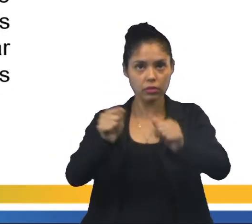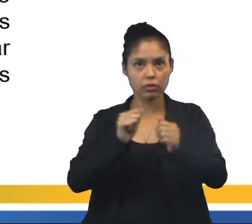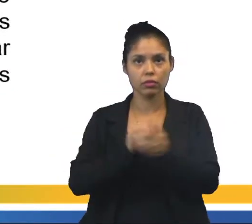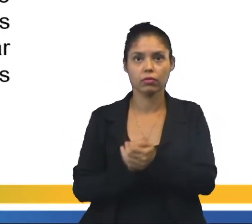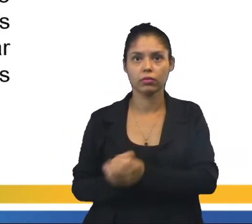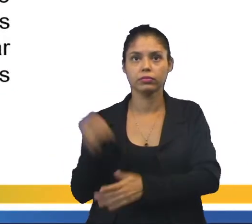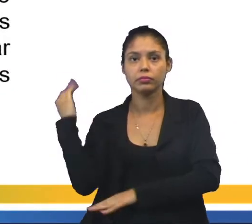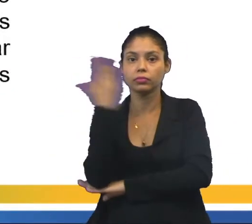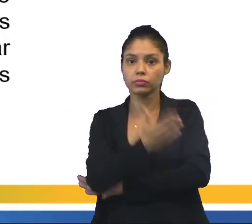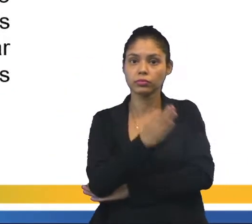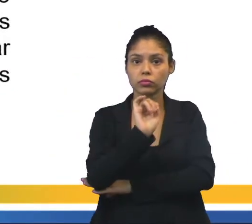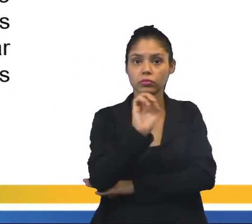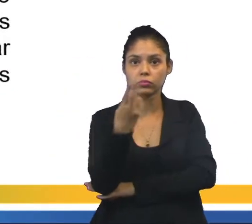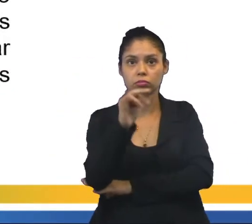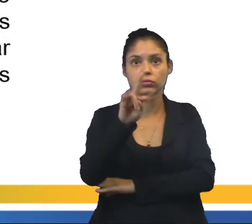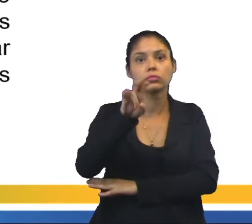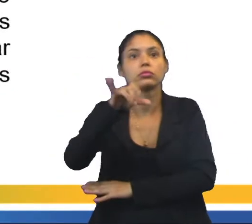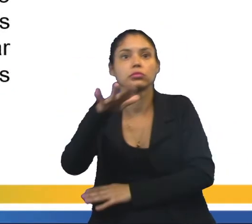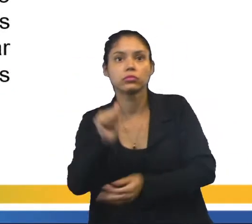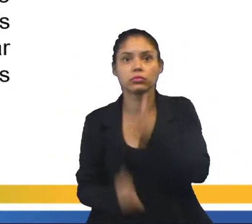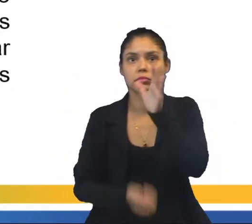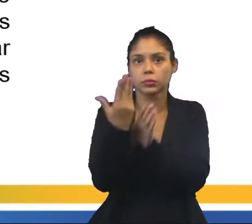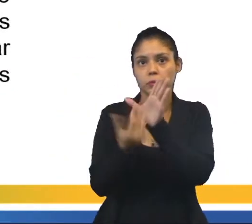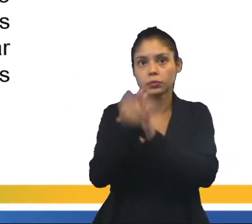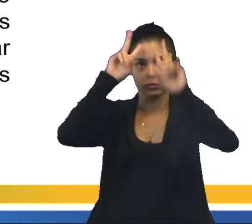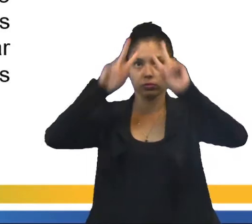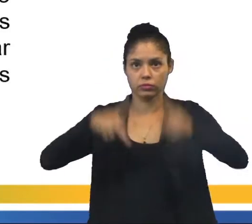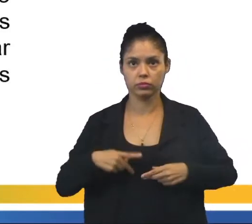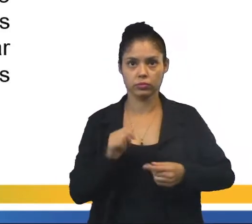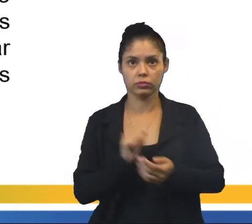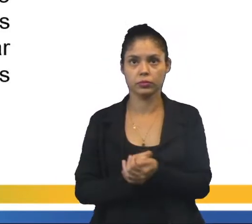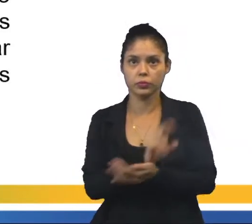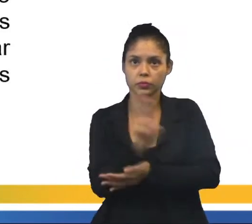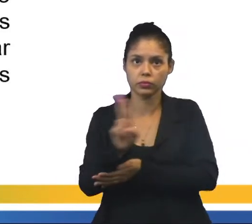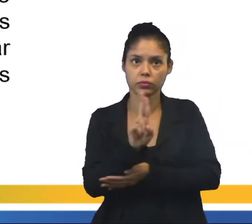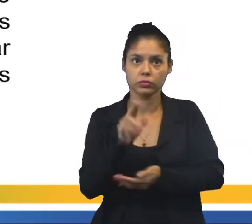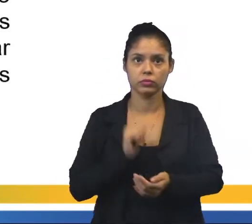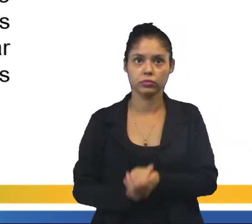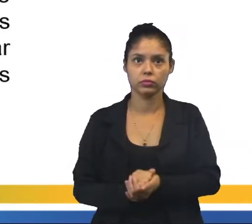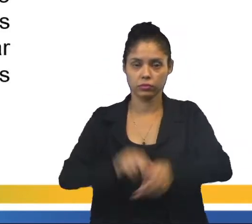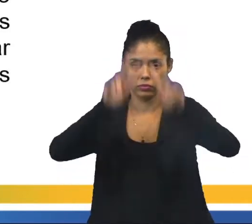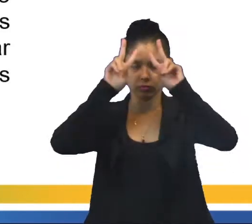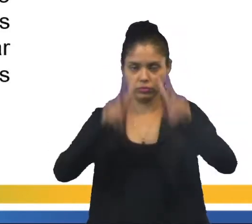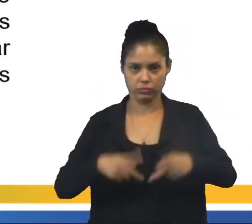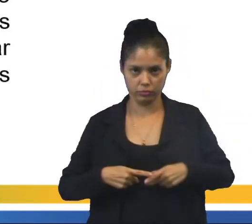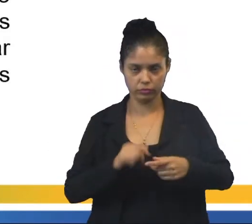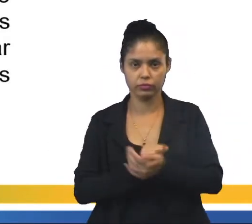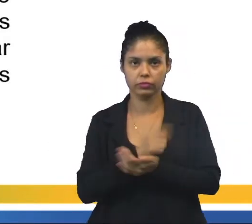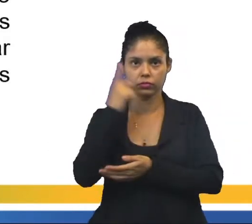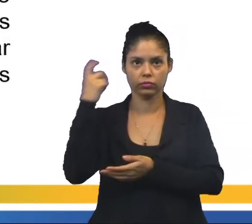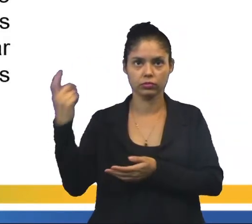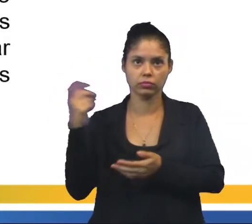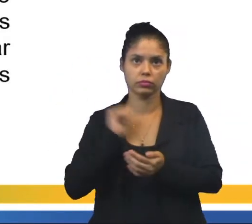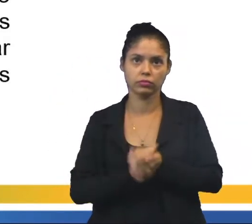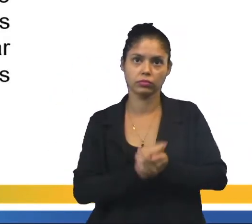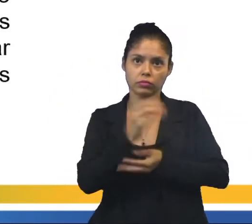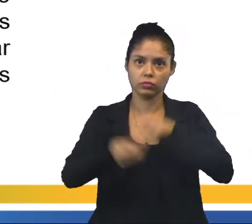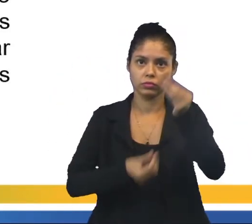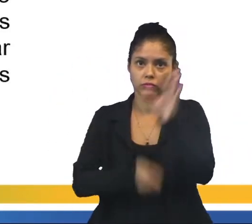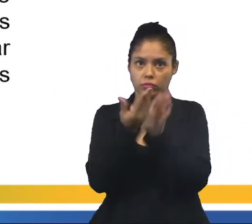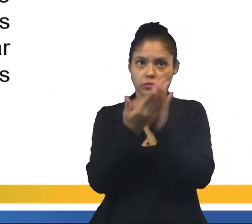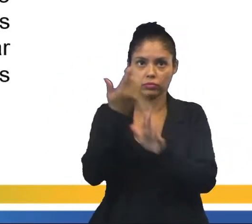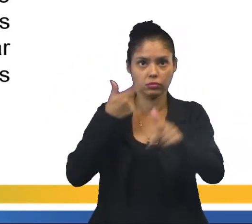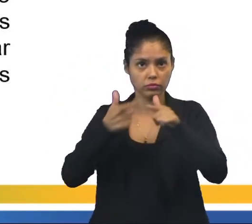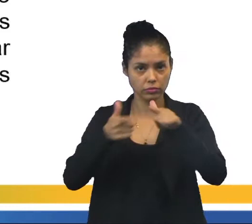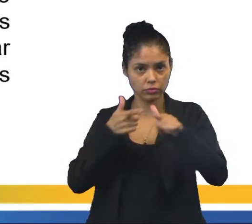que, direta ou indiretamente, são produzidos pelo ser humano, damos o nome de sons humanizados, tais como o som